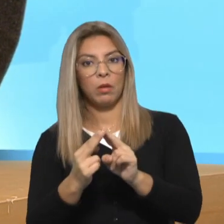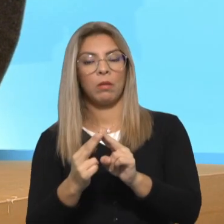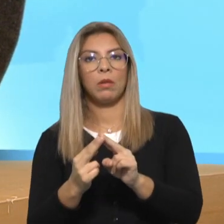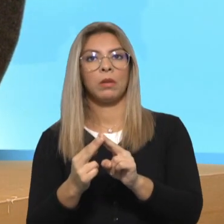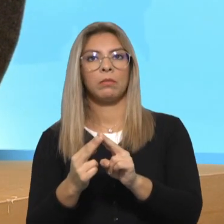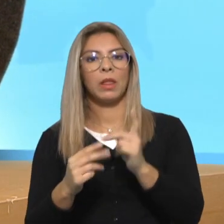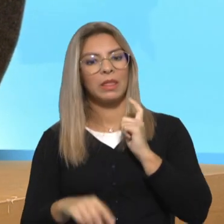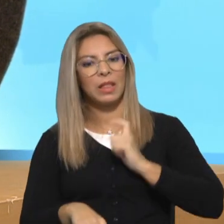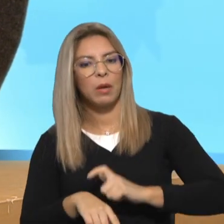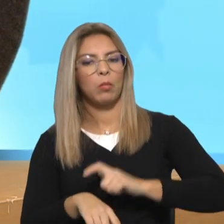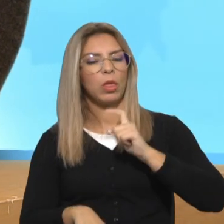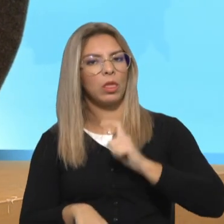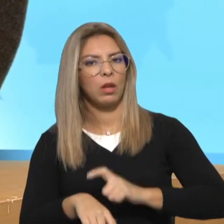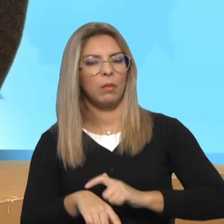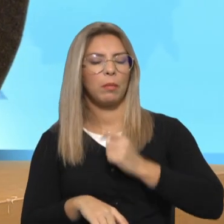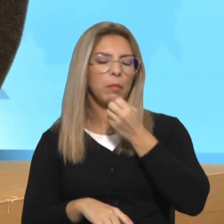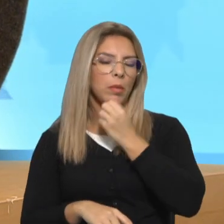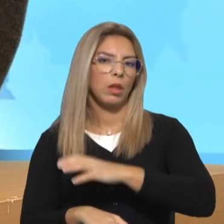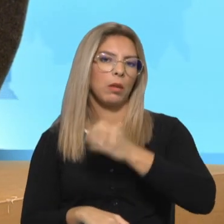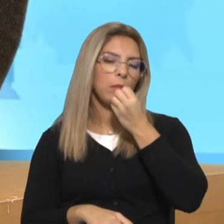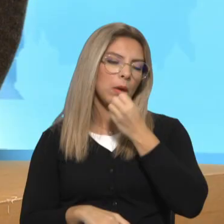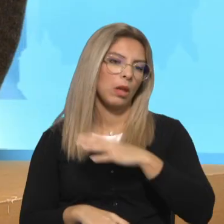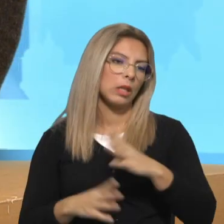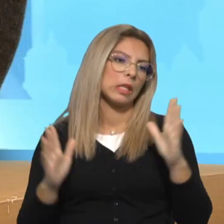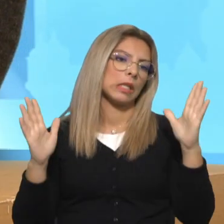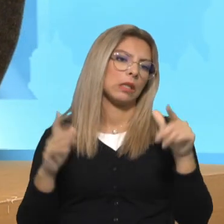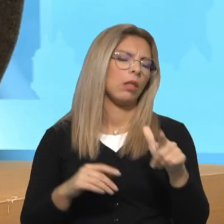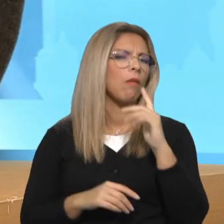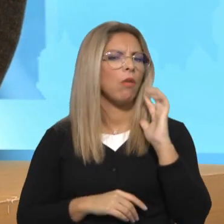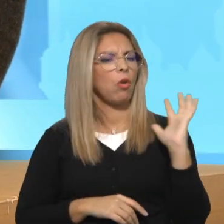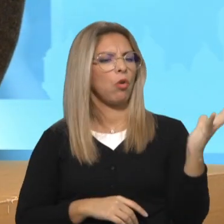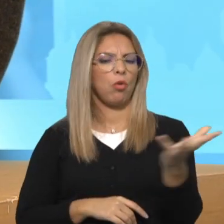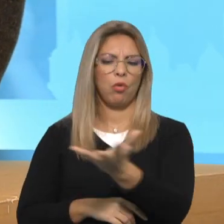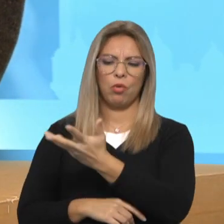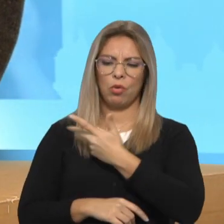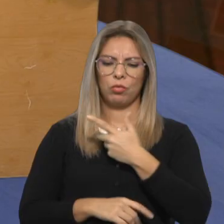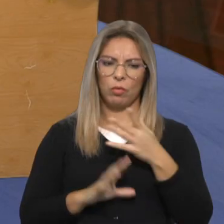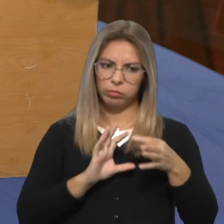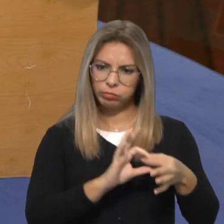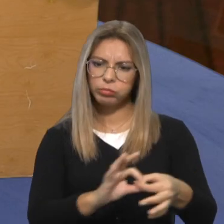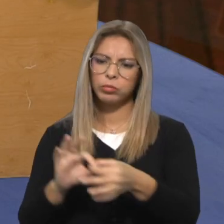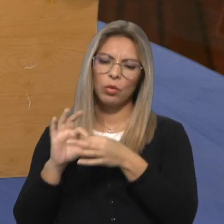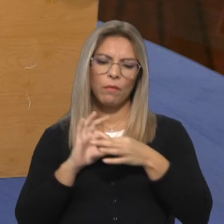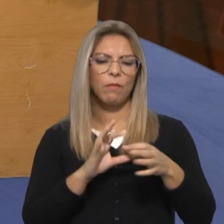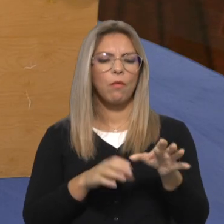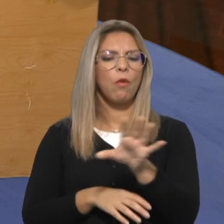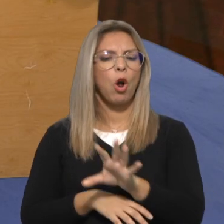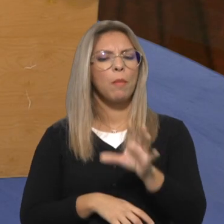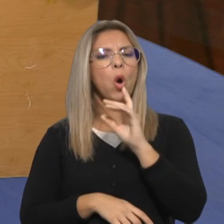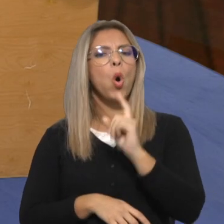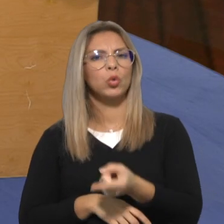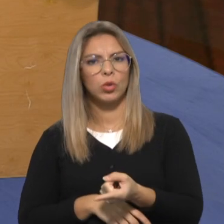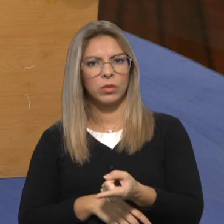muito tempo no sentido de, então, qual é a forma em que todos nos sentimos congregados? Como é que nós arranjamos? E, de facto,